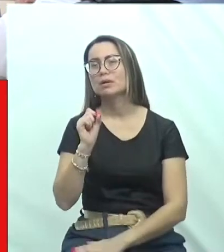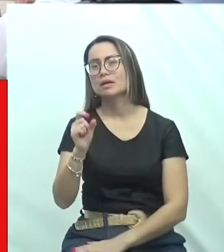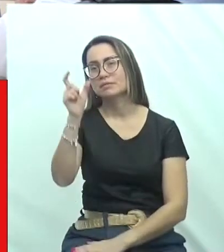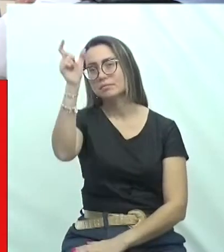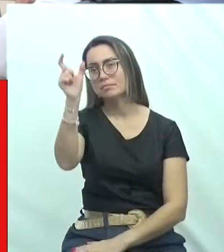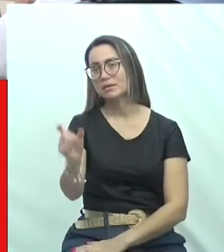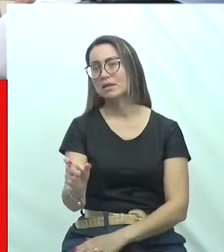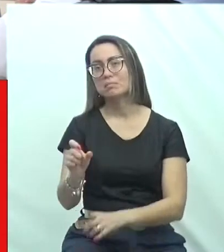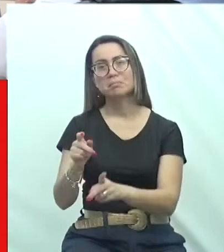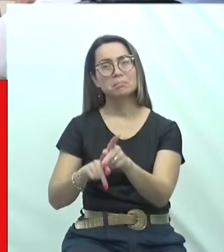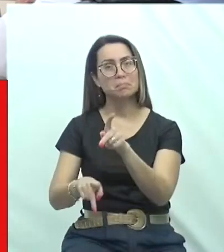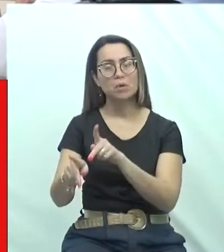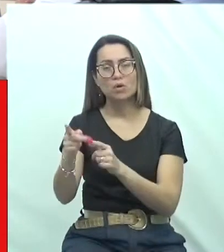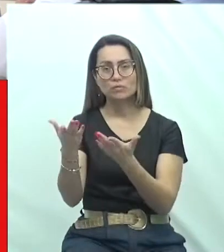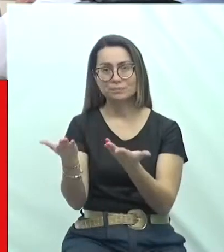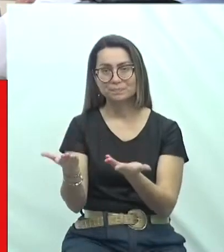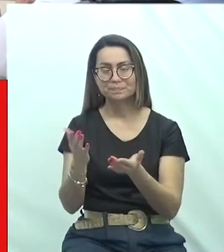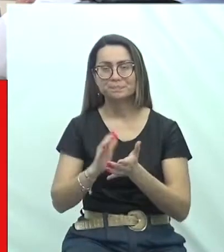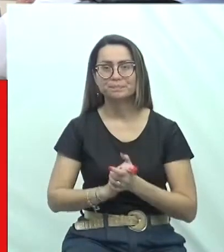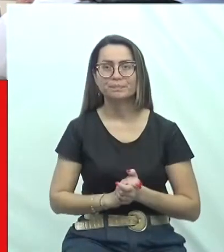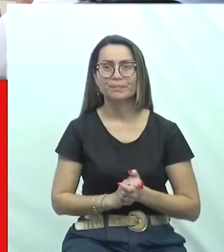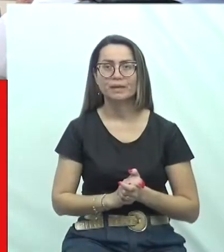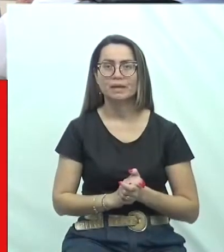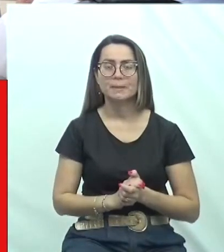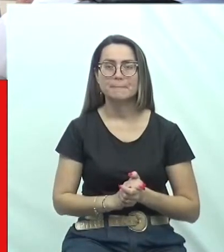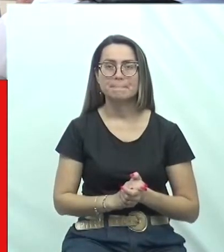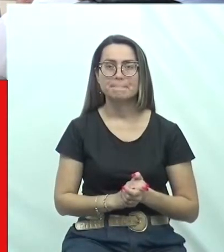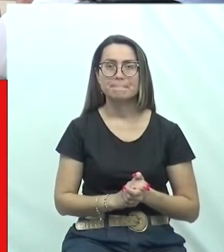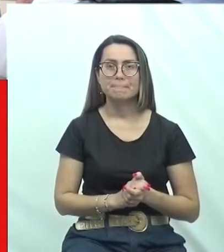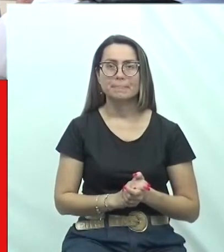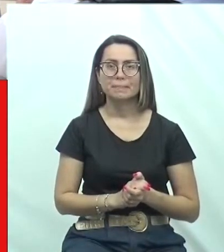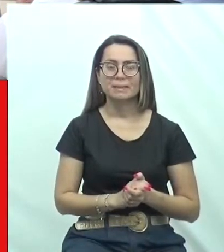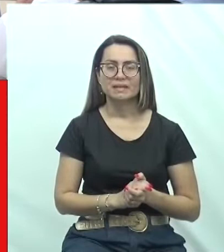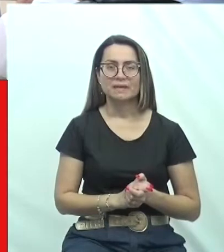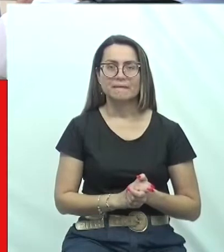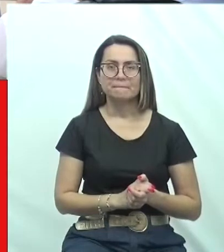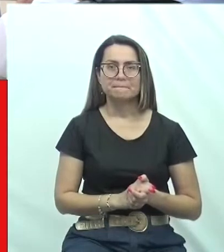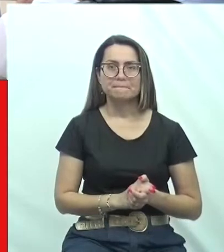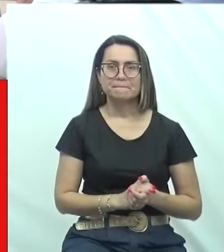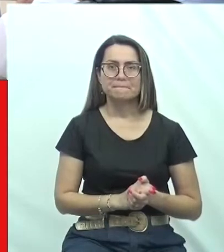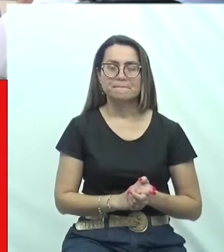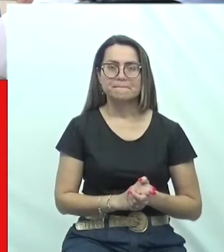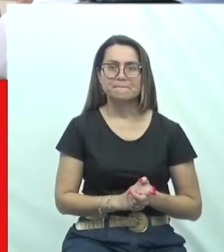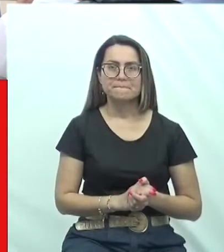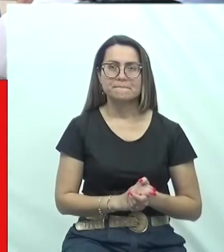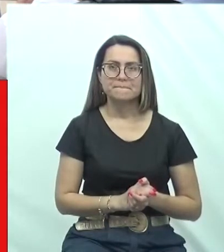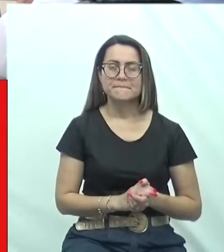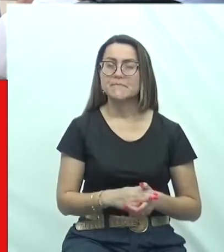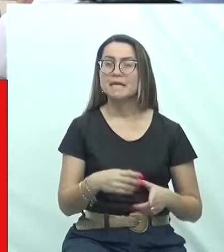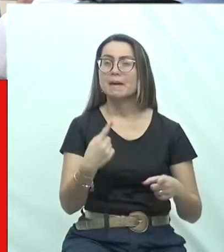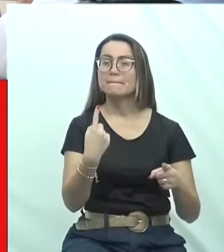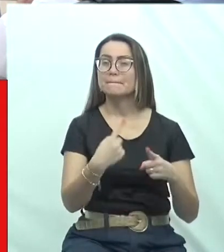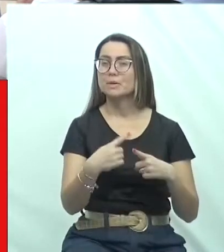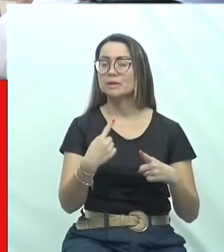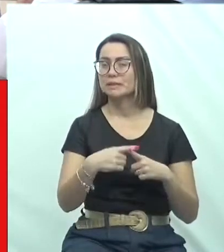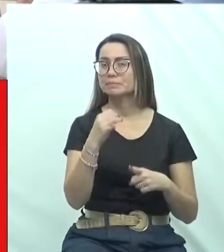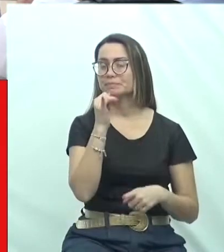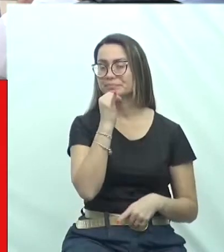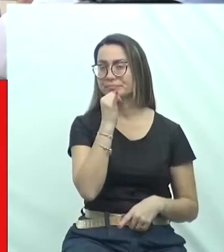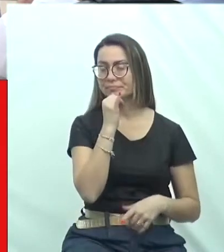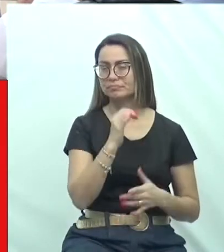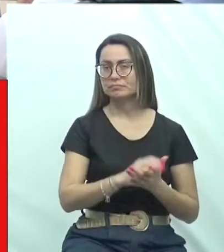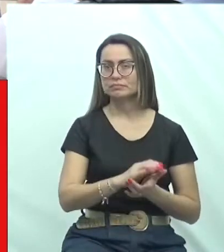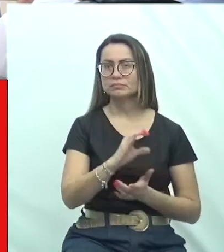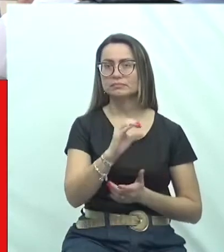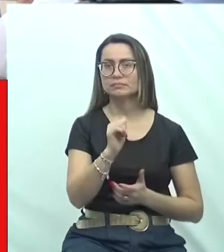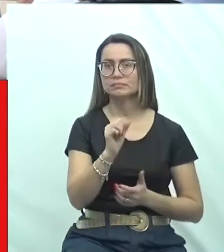E por que não a Casan contratar uma empresa